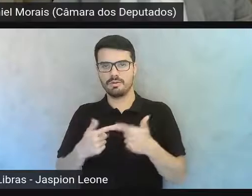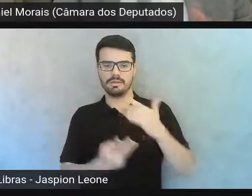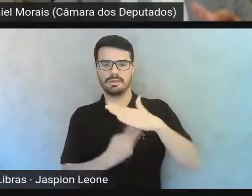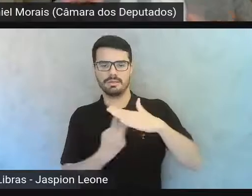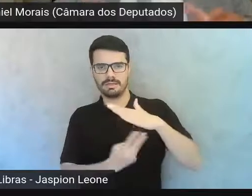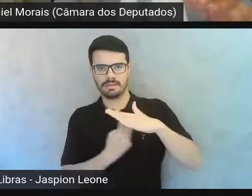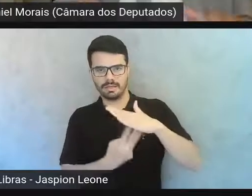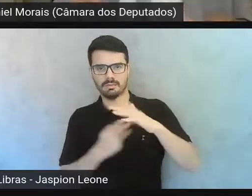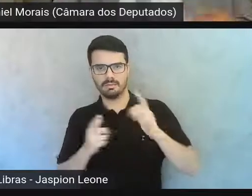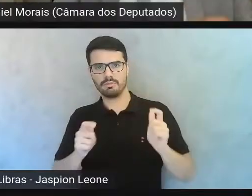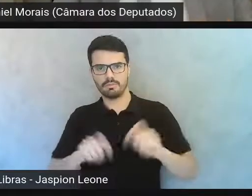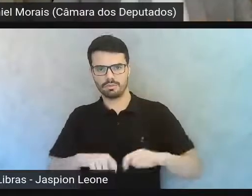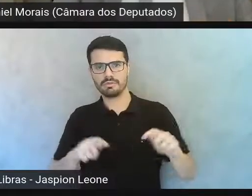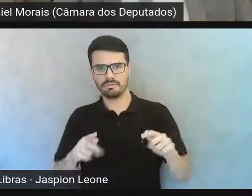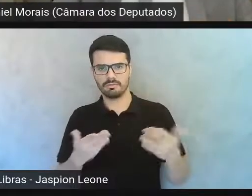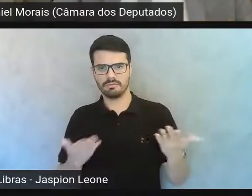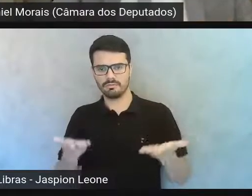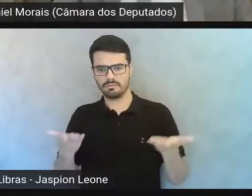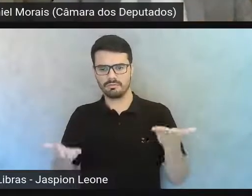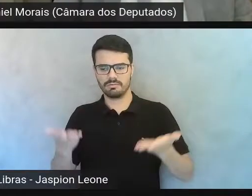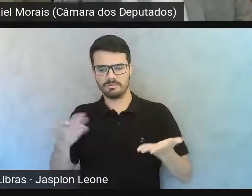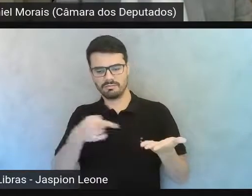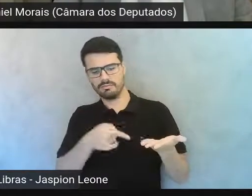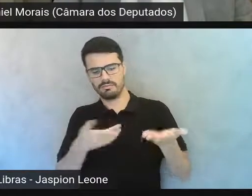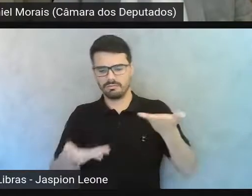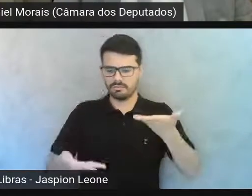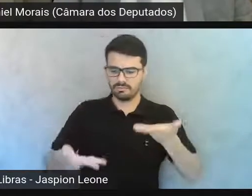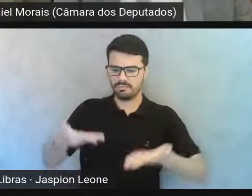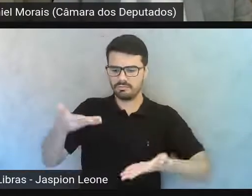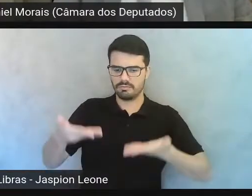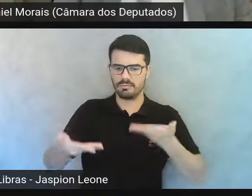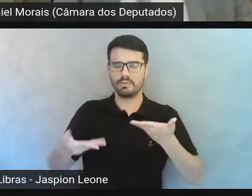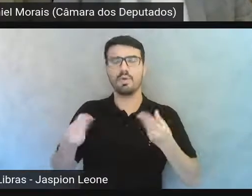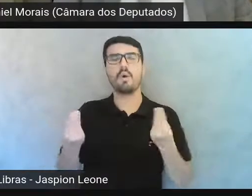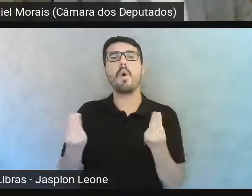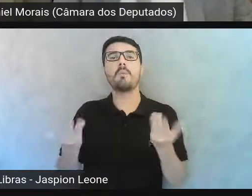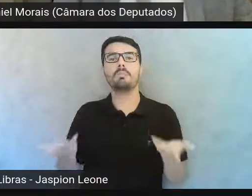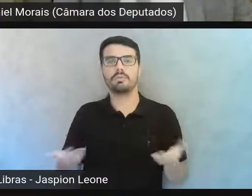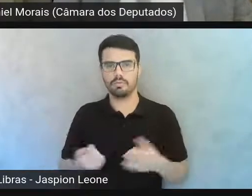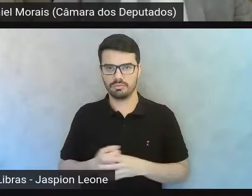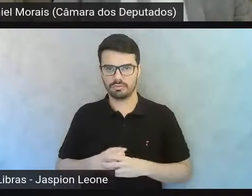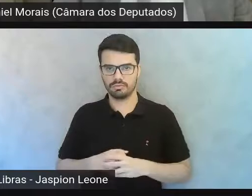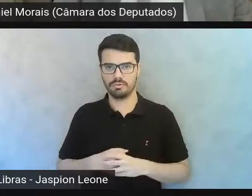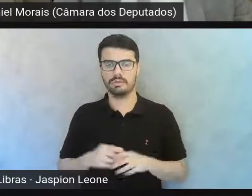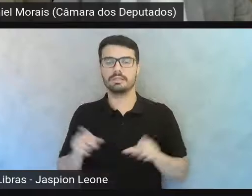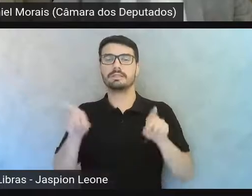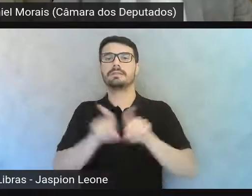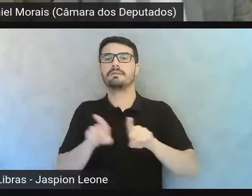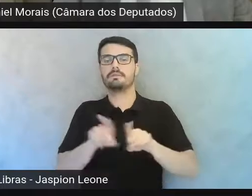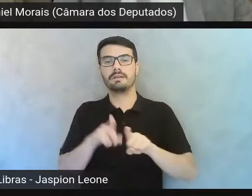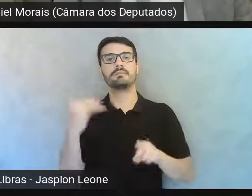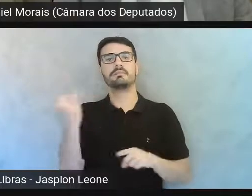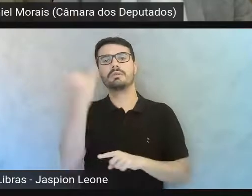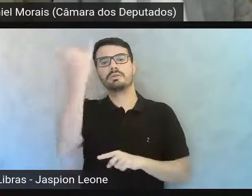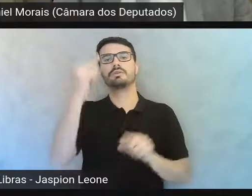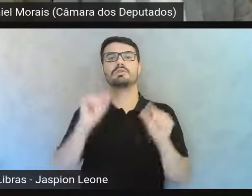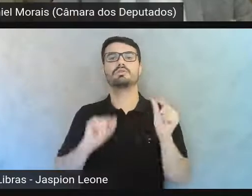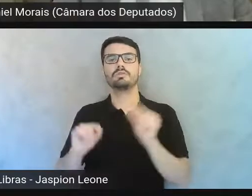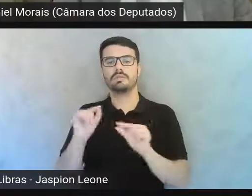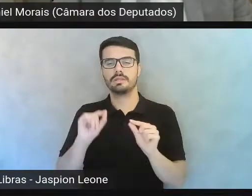É possível equalizar? Como fechar essa equação? E sobretudo, em